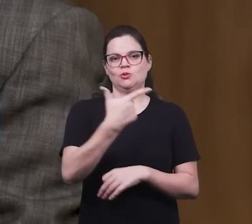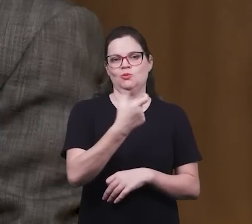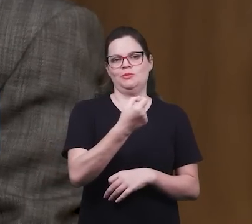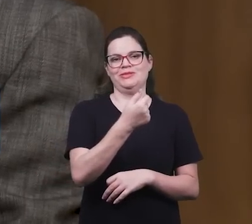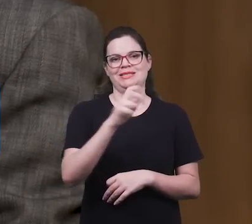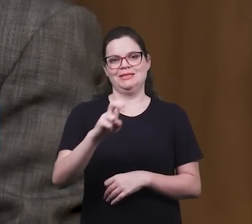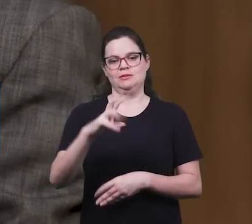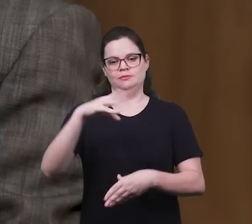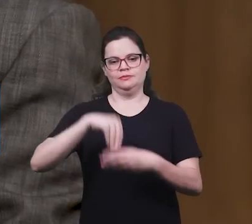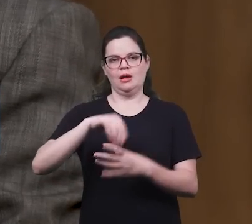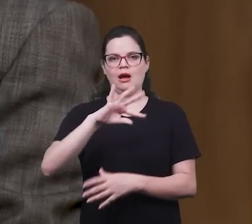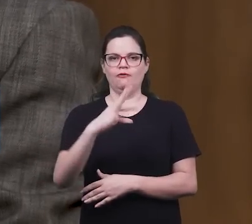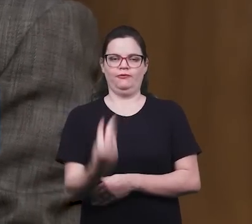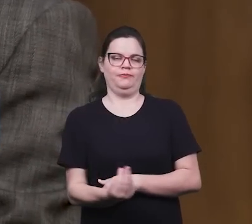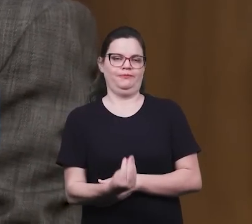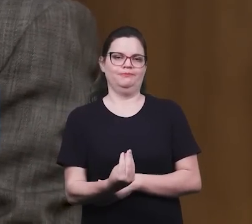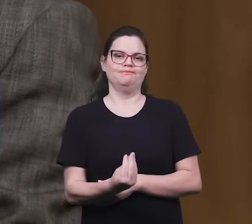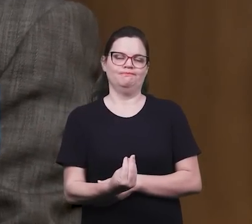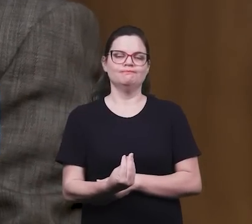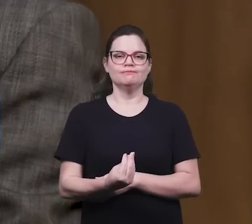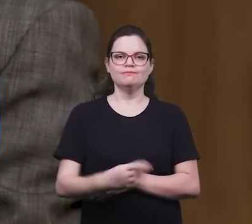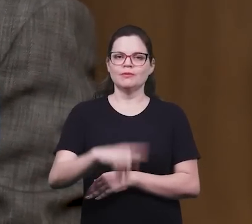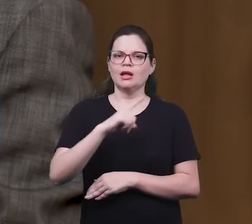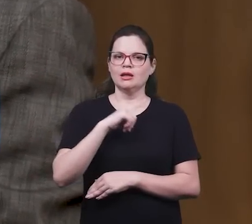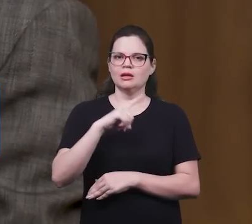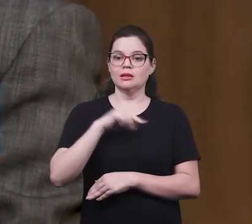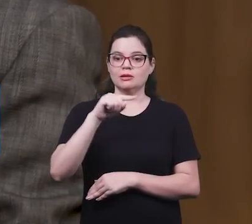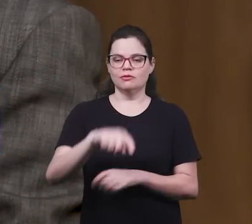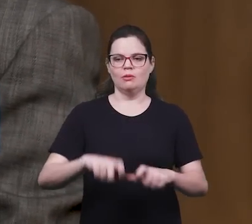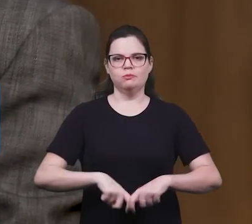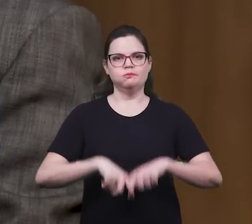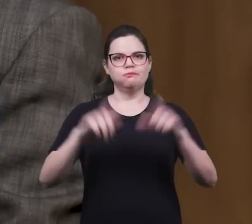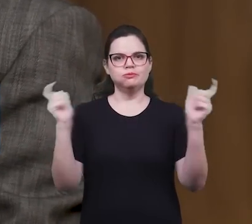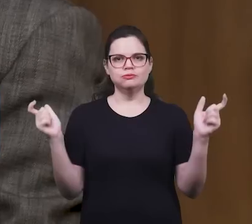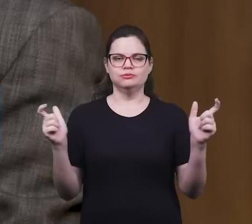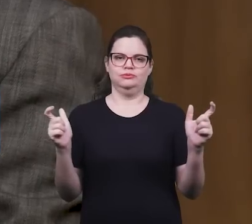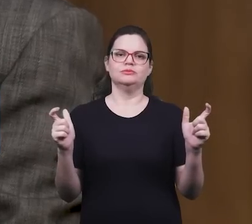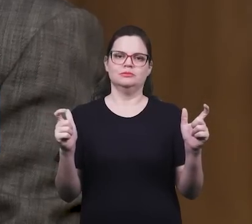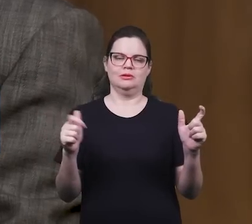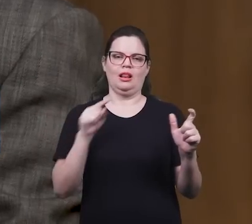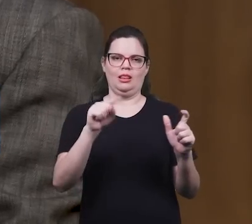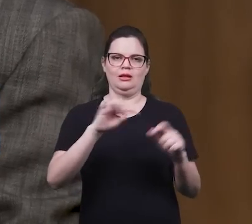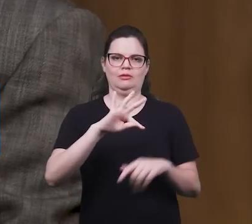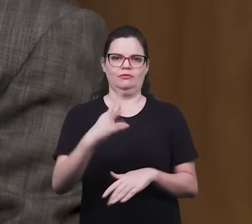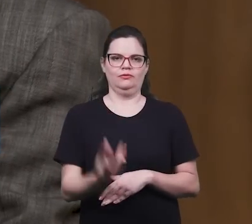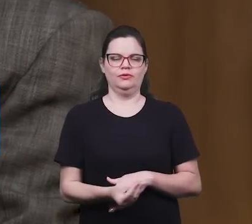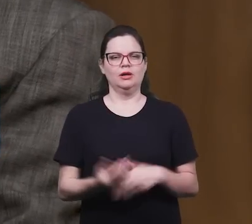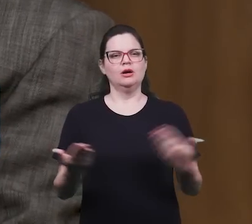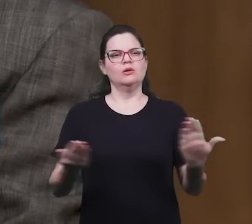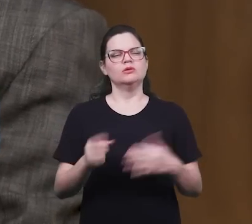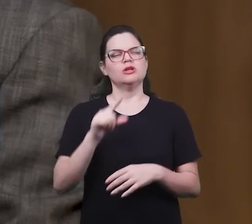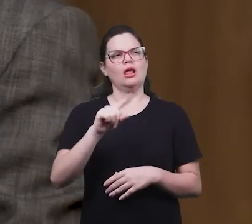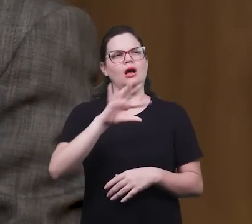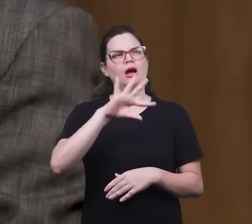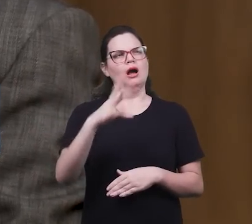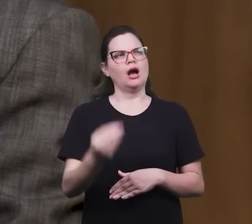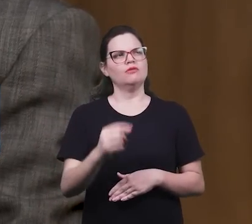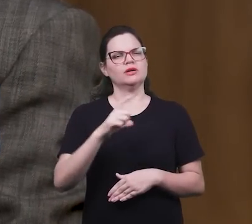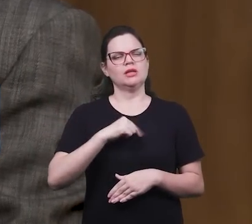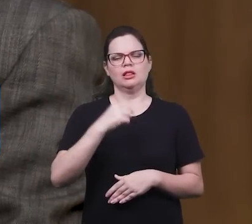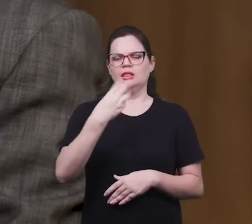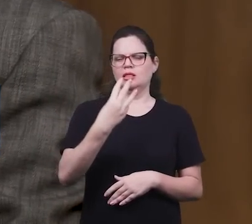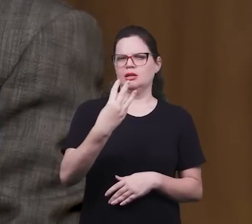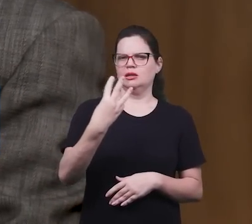onde houve um desenvolvimento muito grande na África. E hoje, por exemplo, nós temos, dos 34